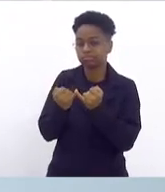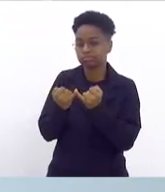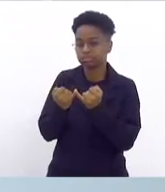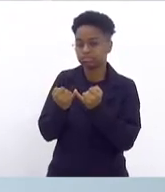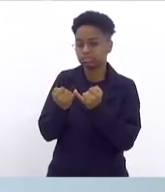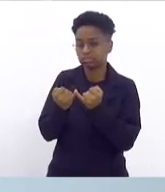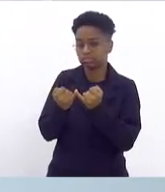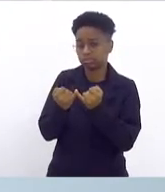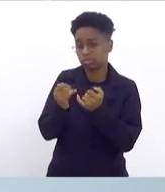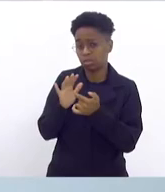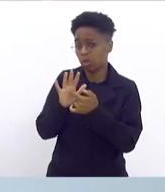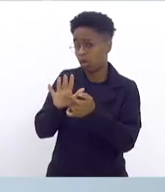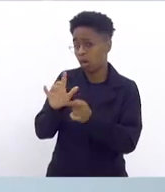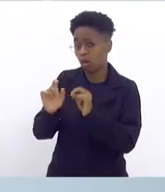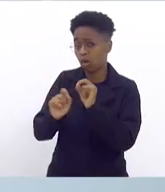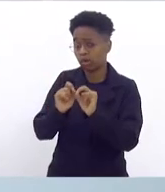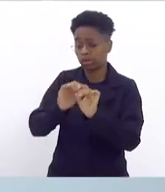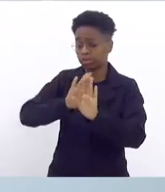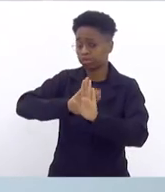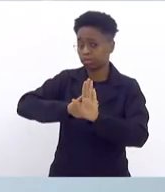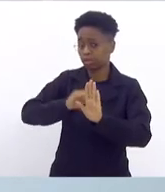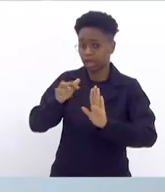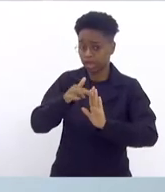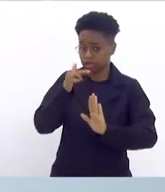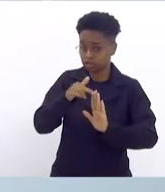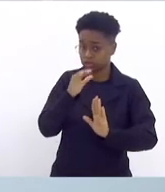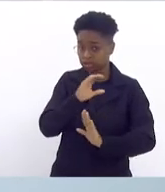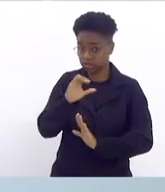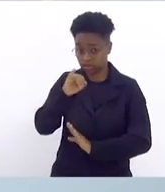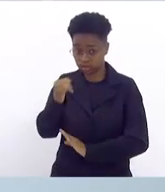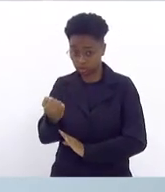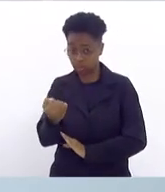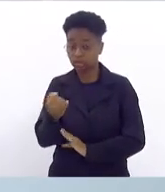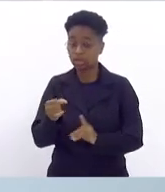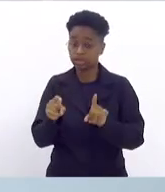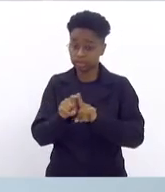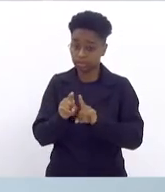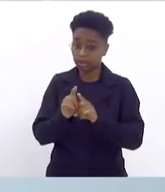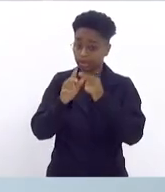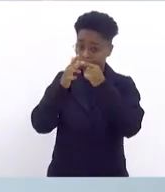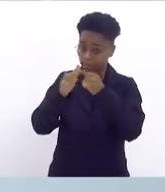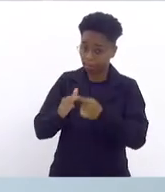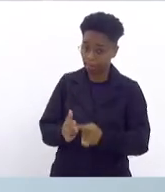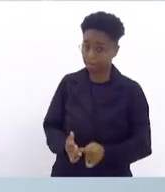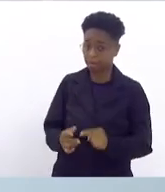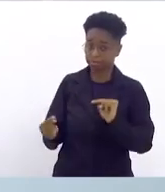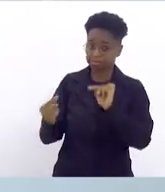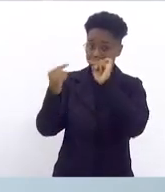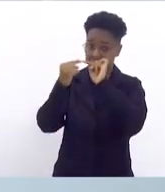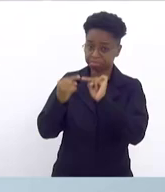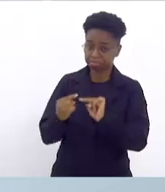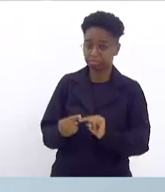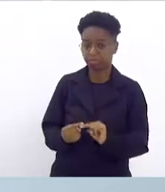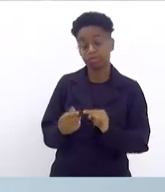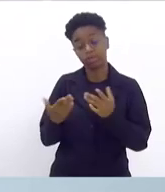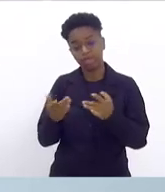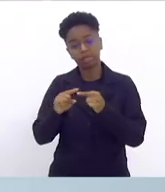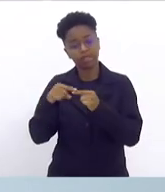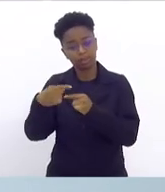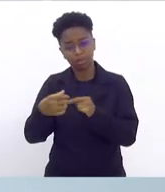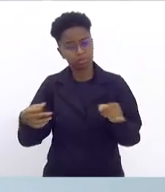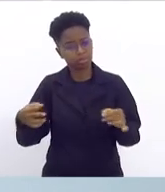devasa ao que está previsto na resolução da CCJ com os aperfeiçoamentos devidos. Que aí